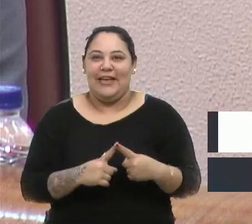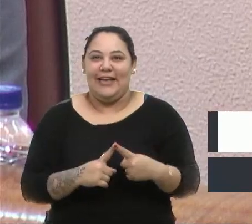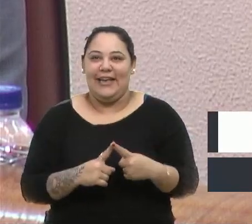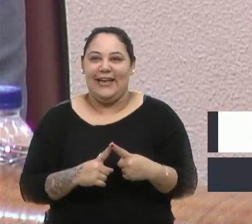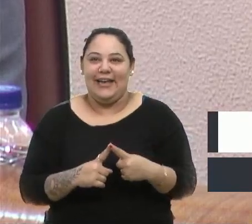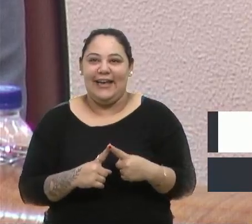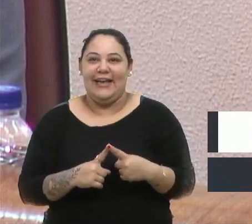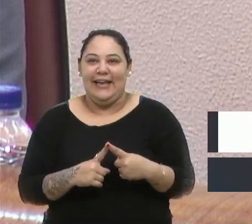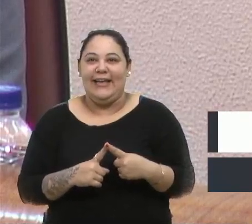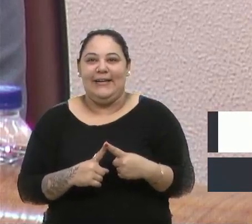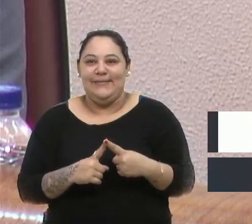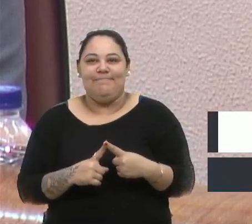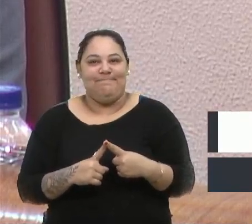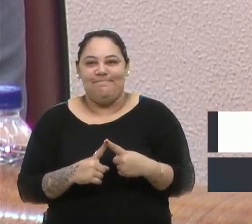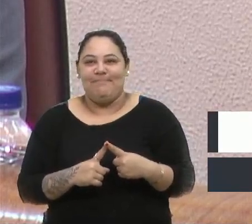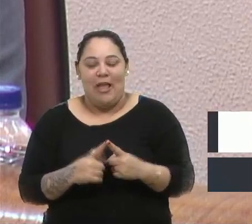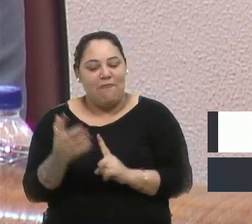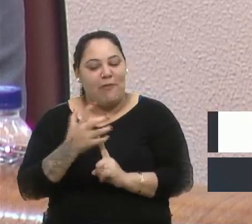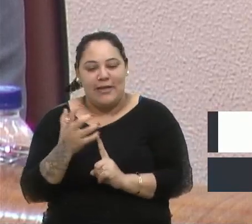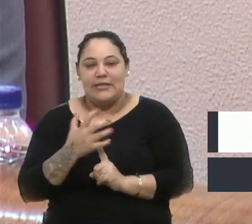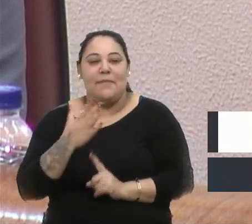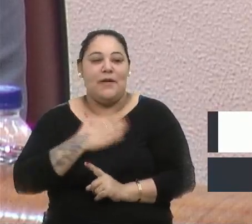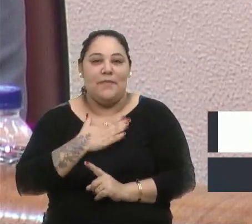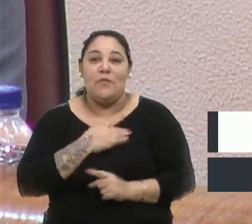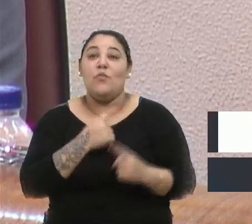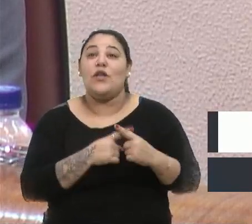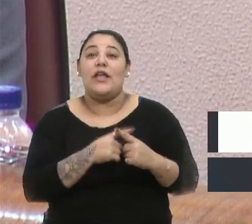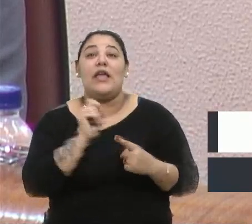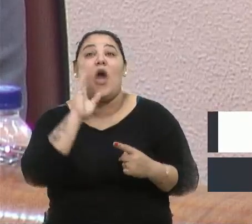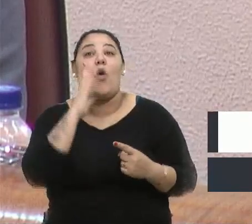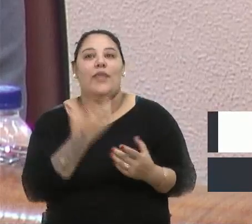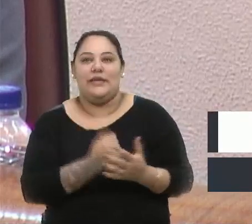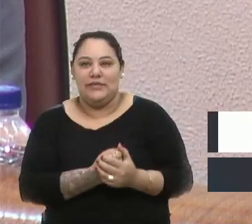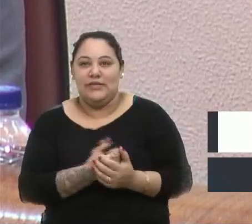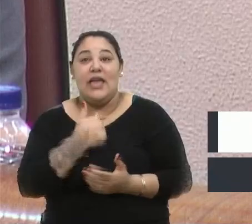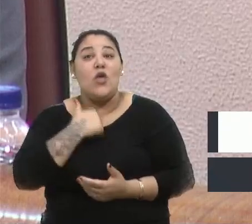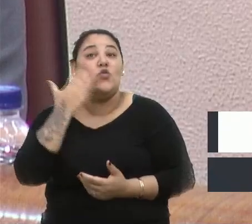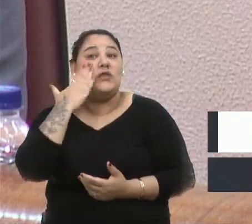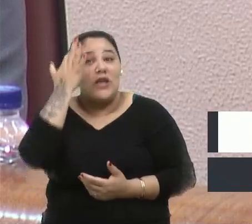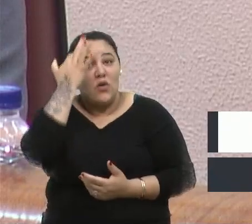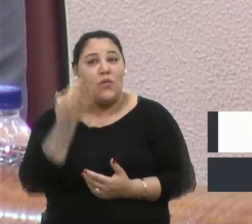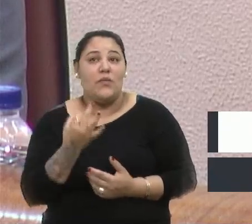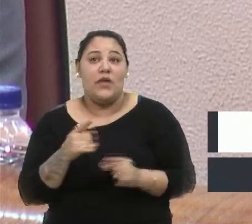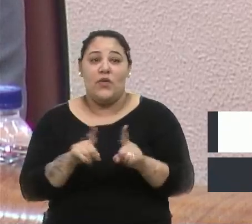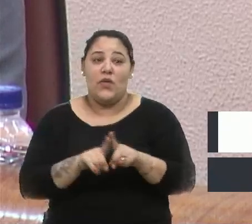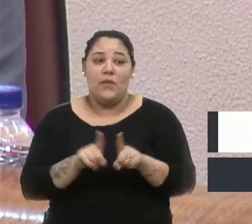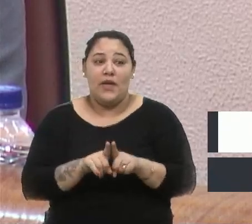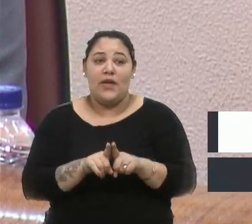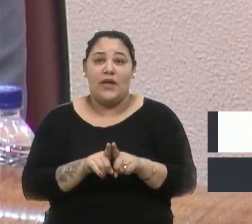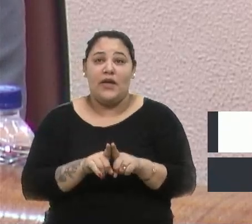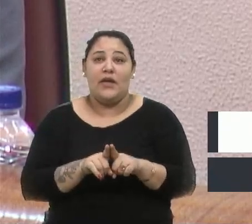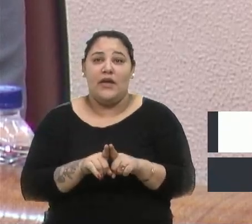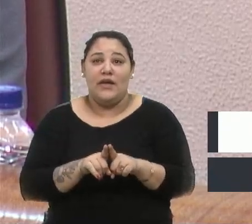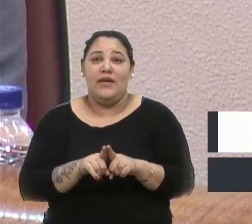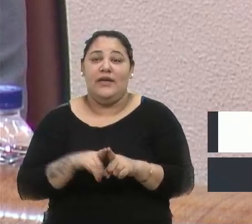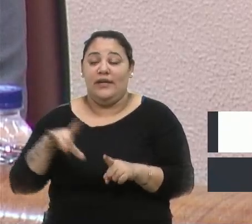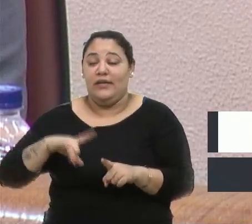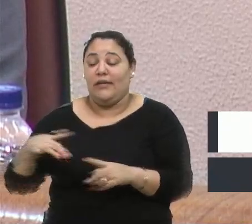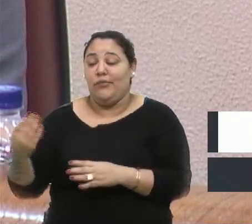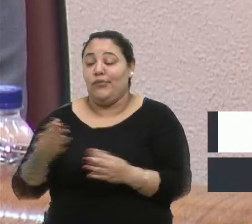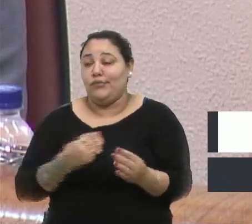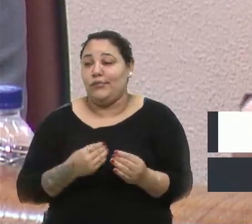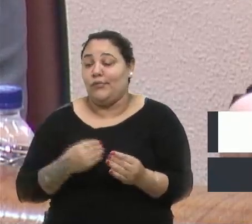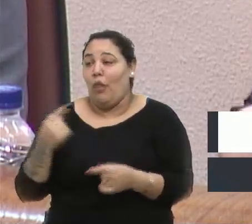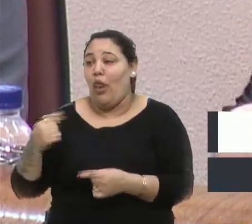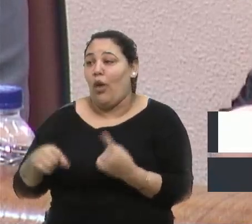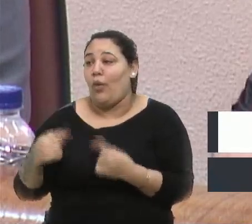pega no meu coração. Porque assim, ó, vereador Wes, eu sei e entendo que as desculpas são bastante,